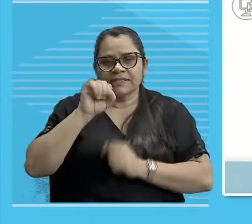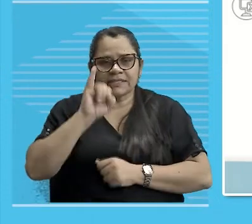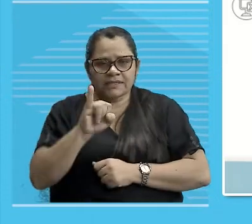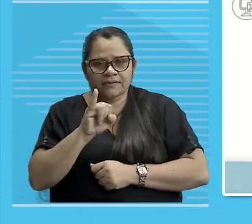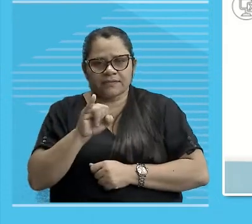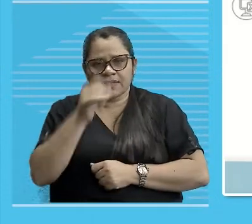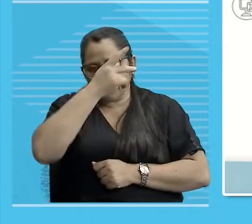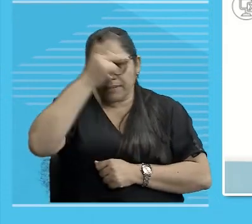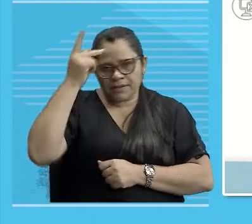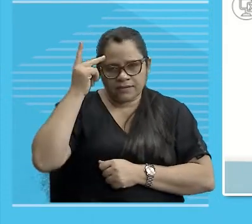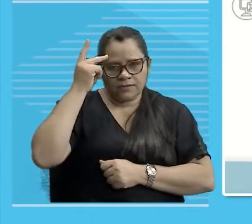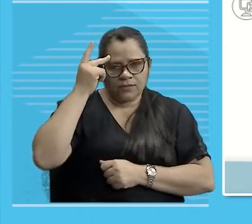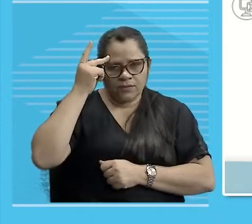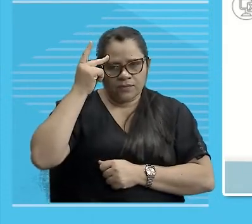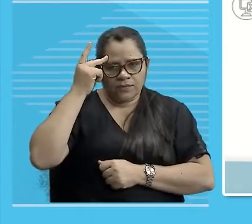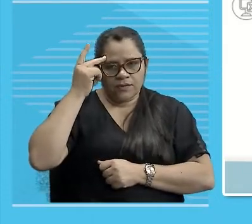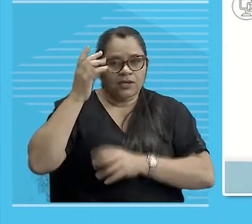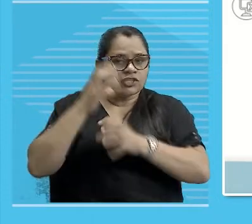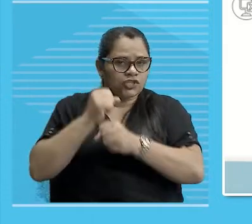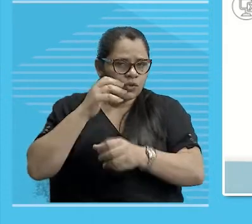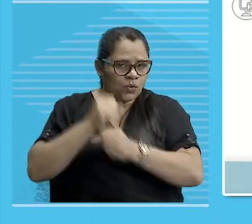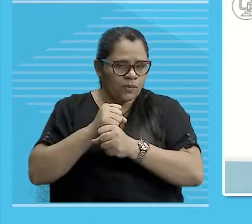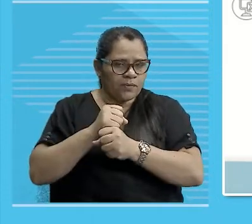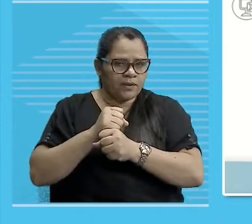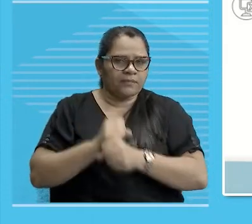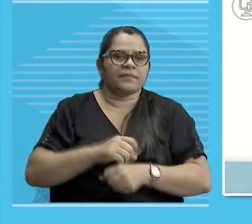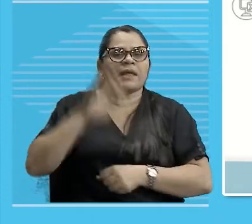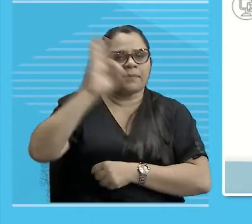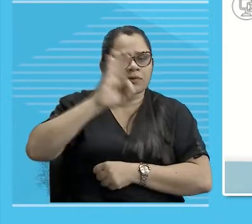e transforma em porcentagem,